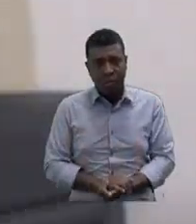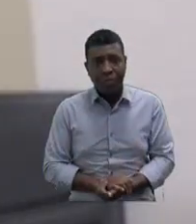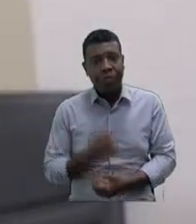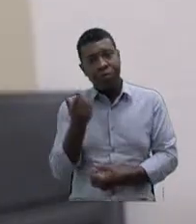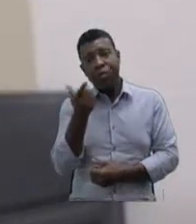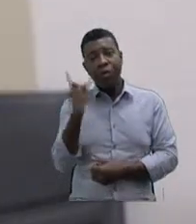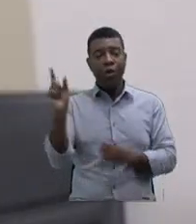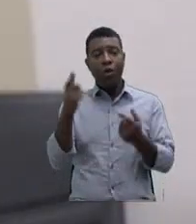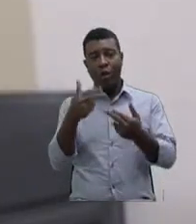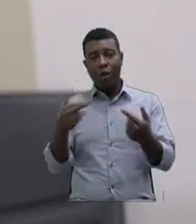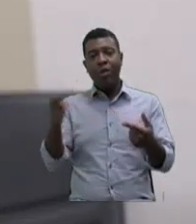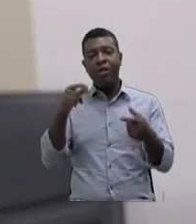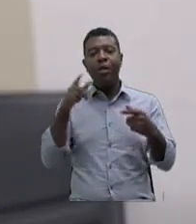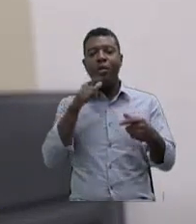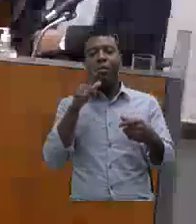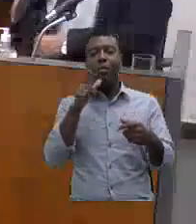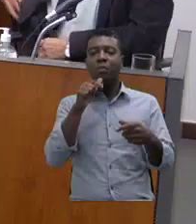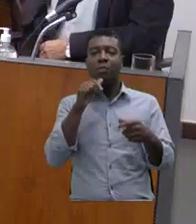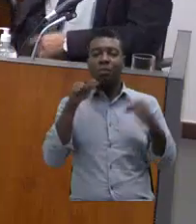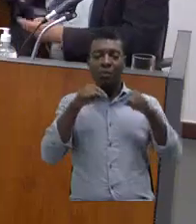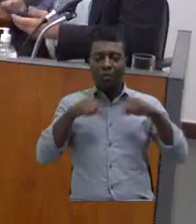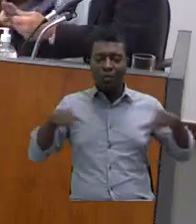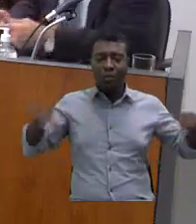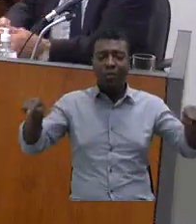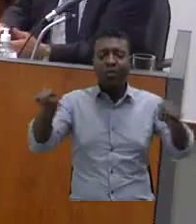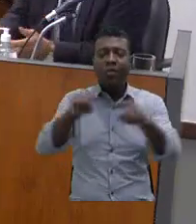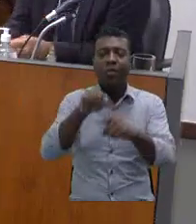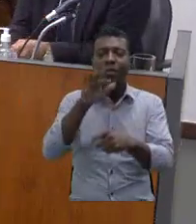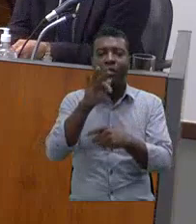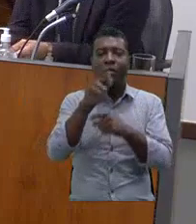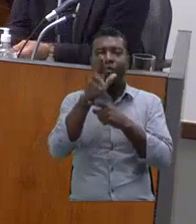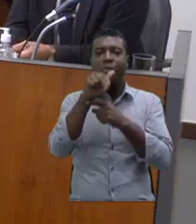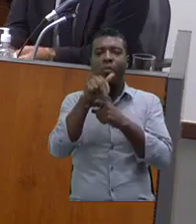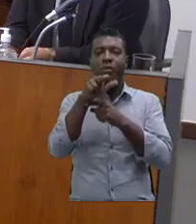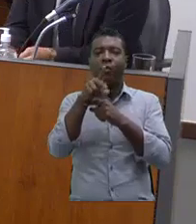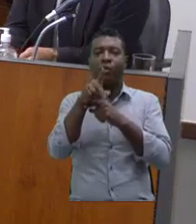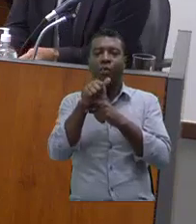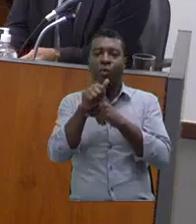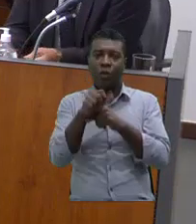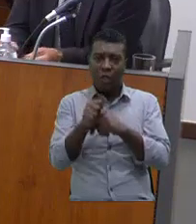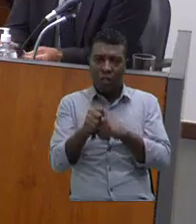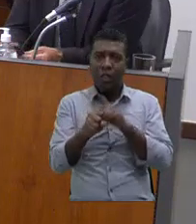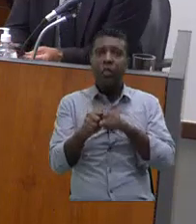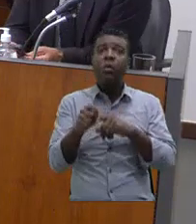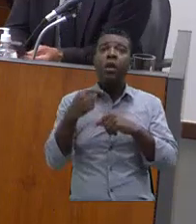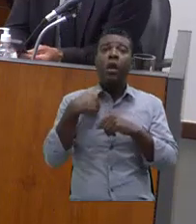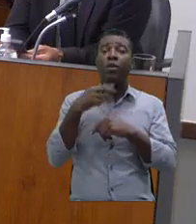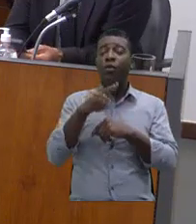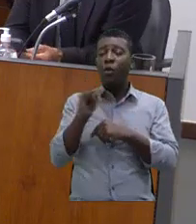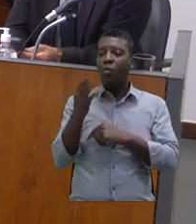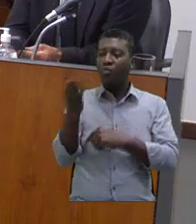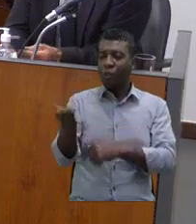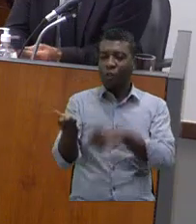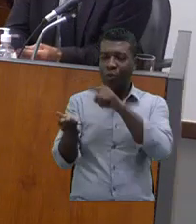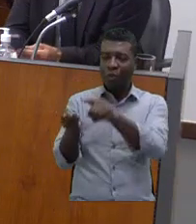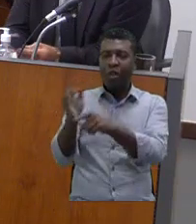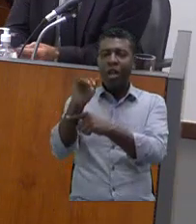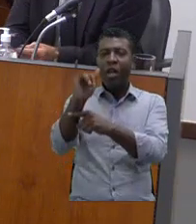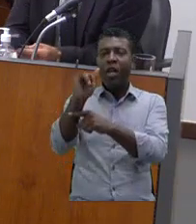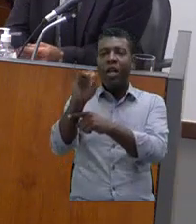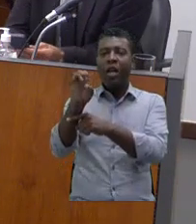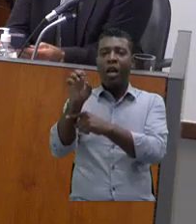tombamento lá de Furnas, deputado, presidente, eu vou pedir ao IEFA que faça um estudo